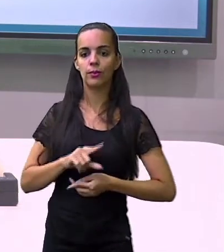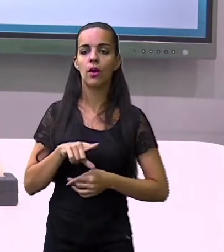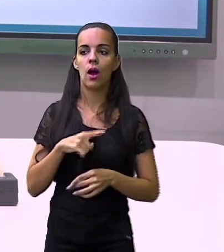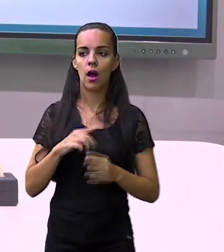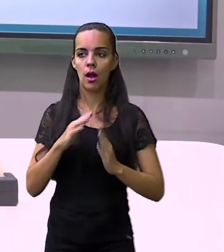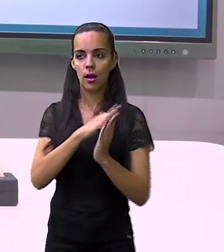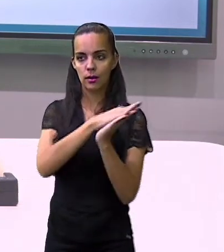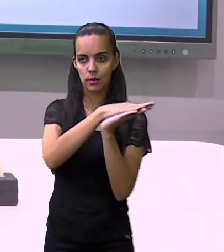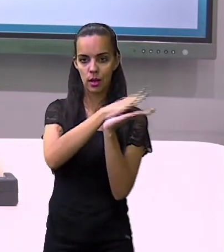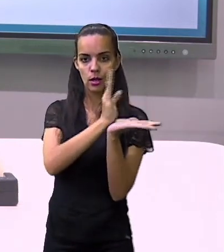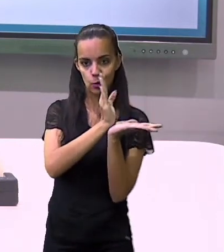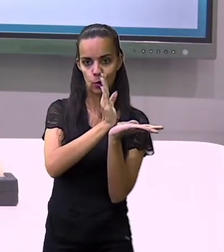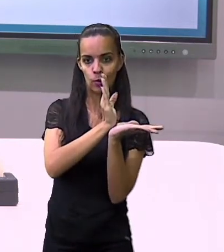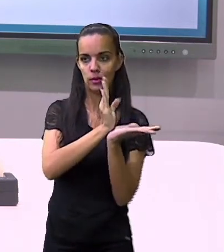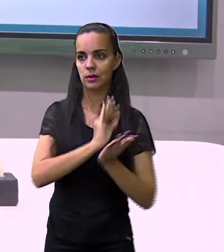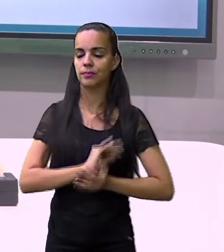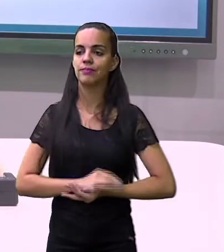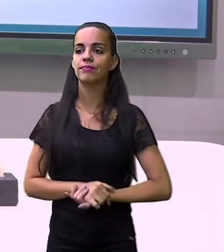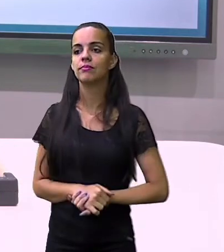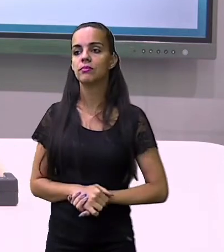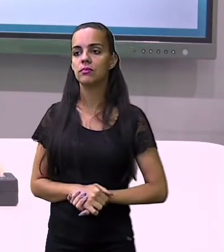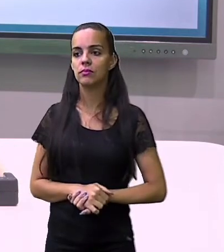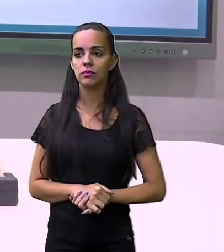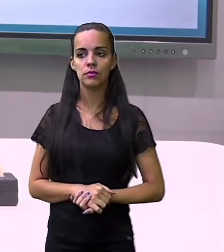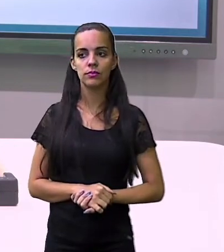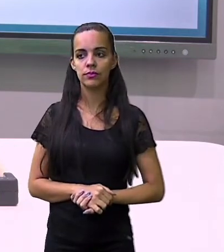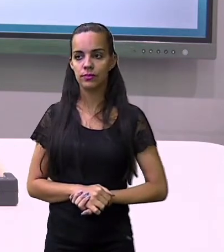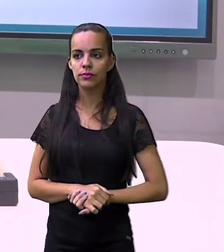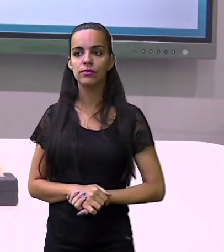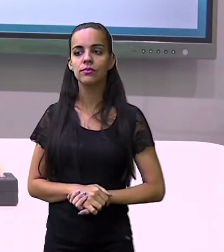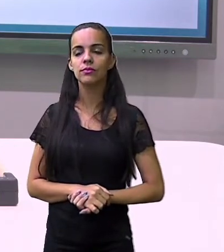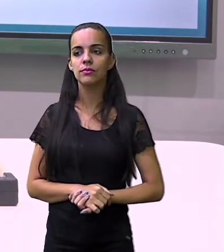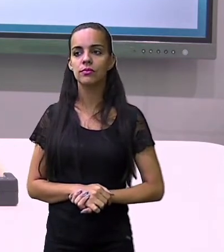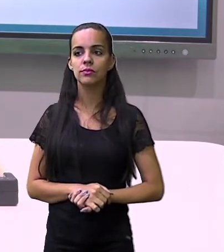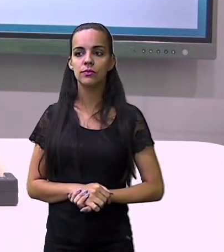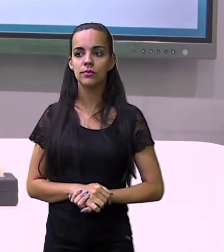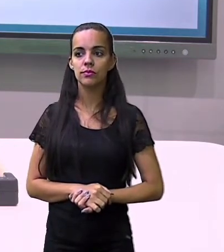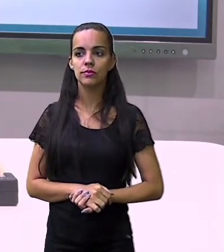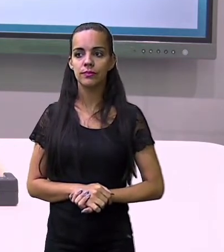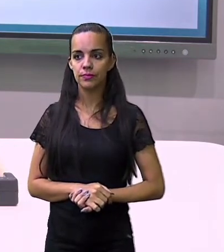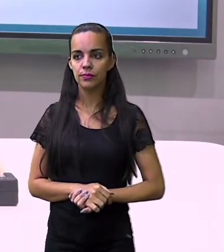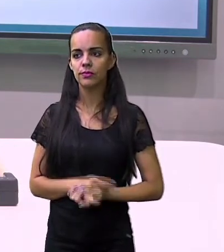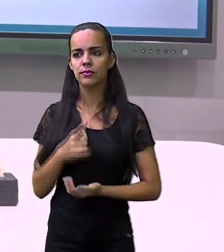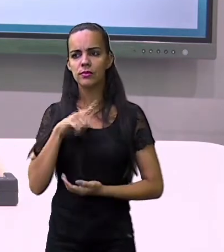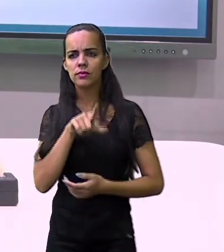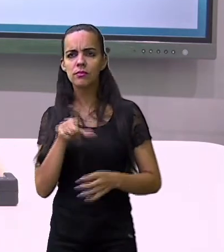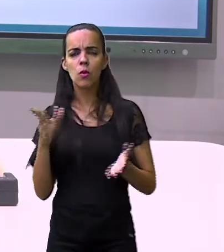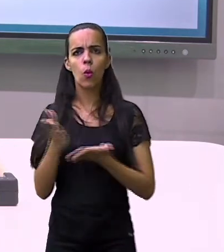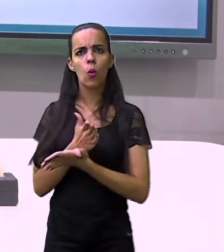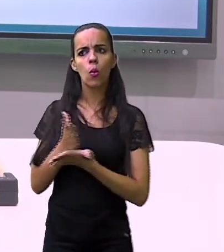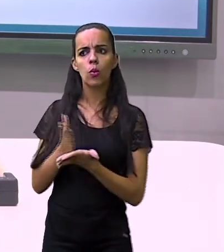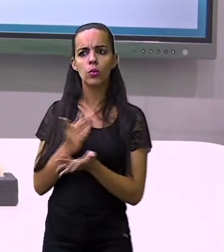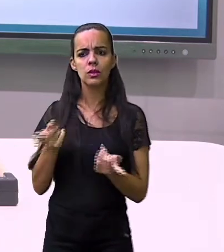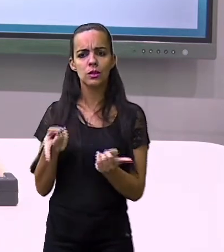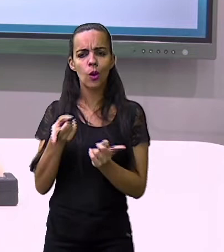do outro lado, tá? Então, depende aí, né, direções opostas ao Sol,